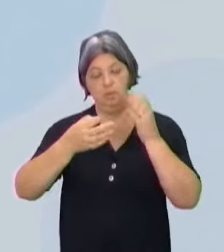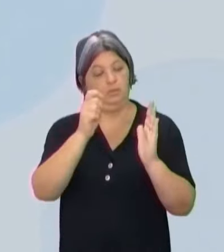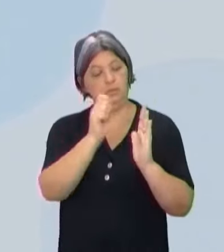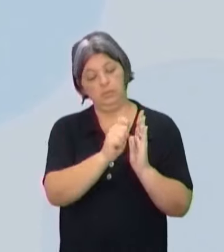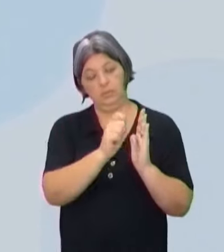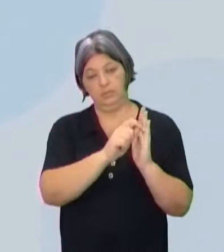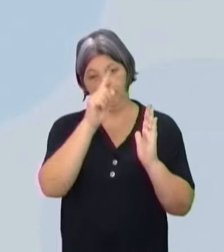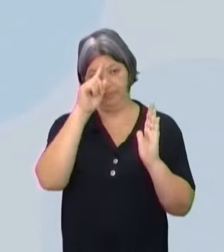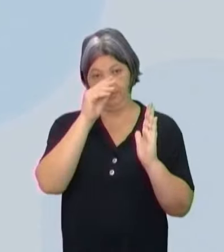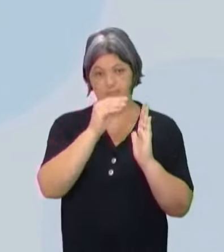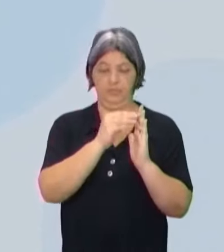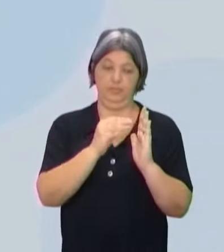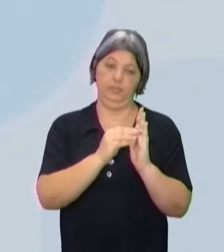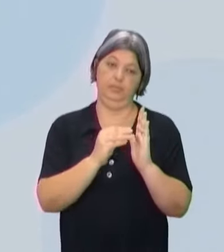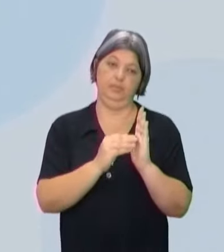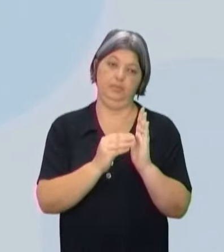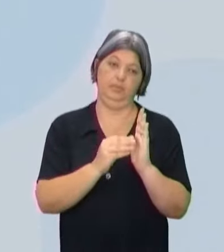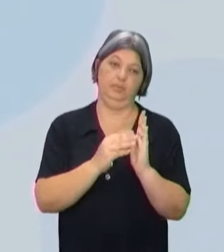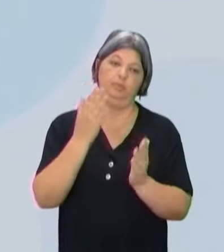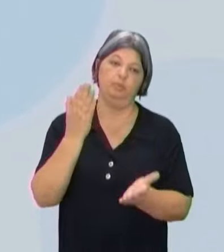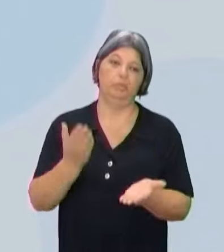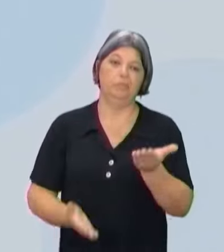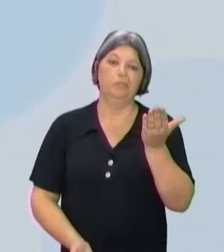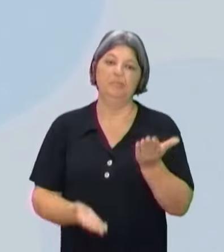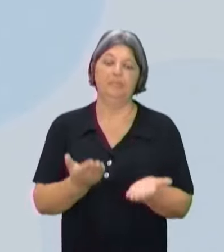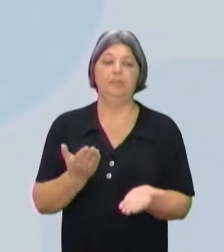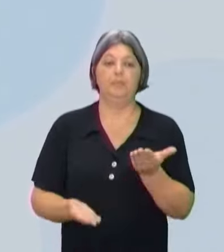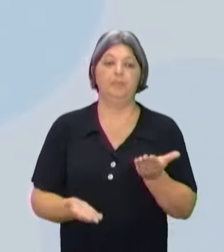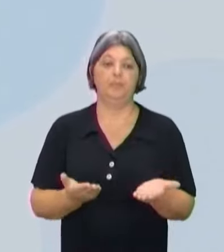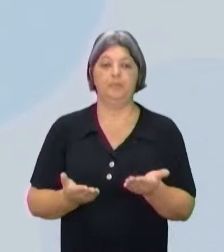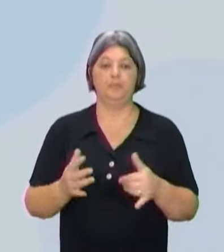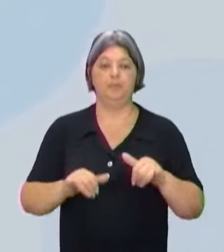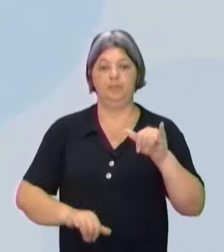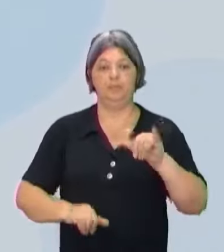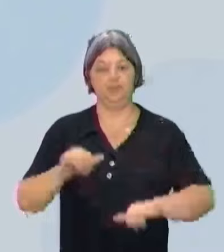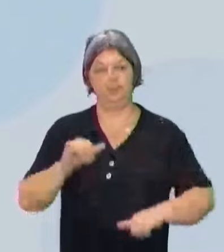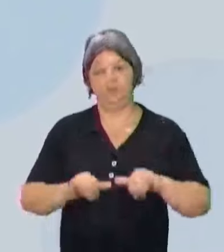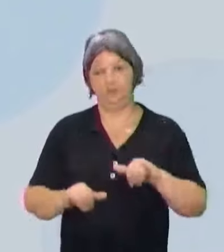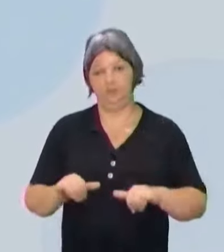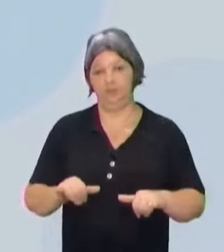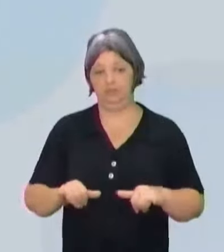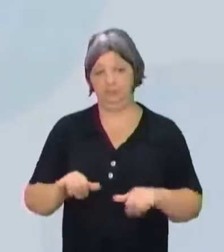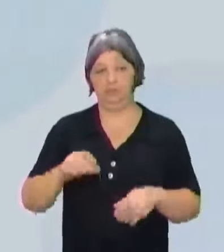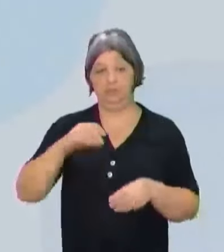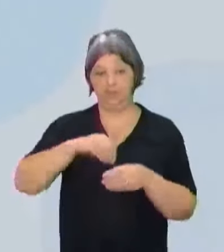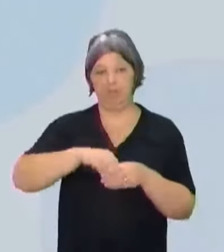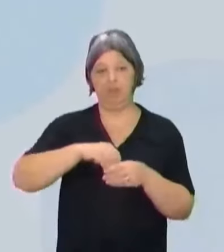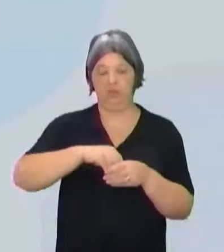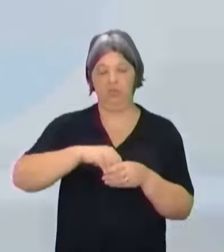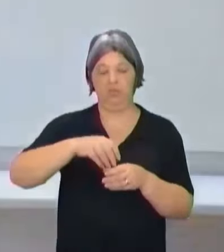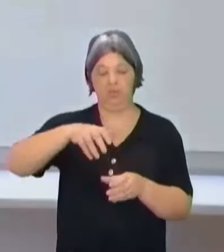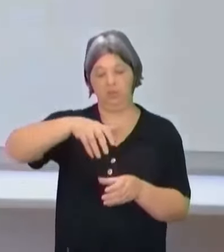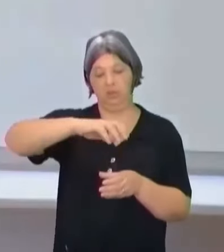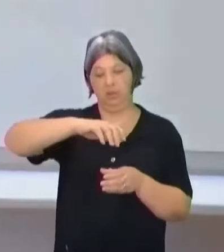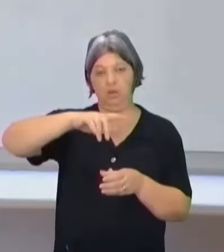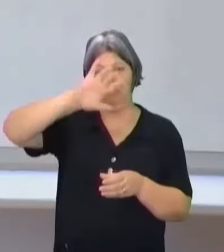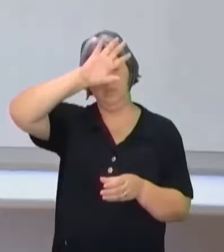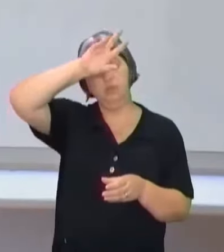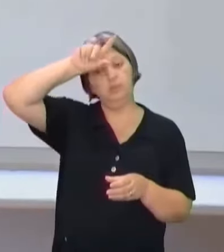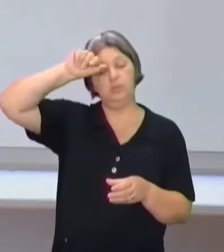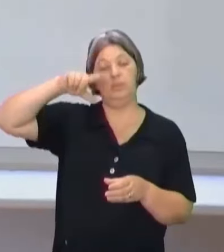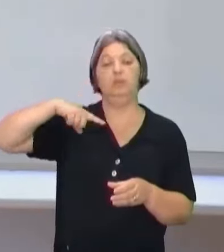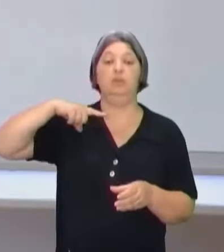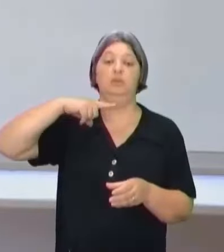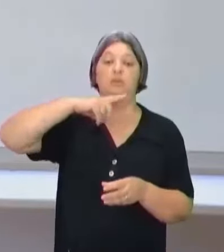de bordo. O equilíbrio químico no refrigerante. Então a gente viu que dentro da garrafa de refrigerante está acontecendo